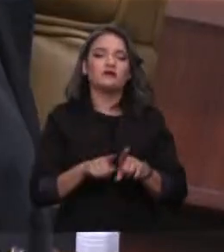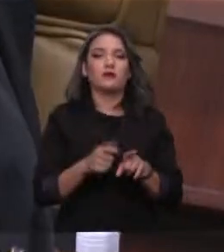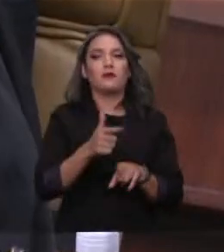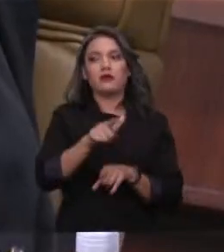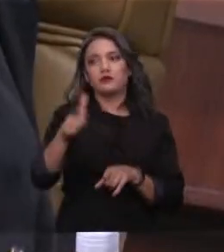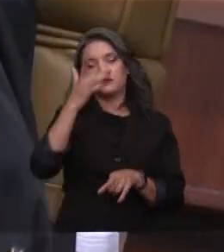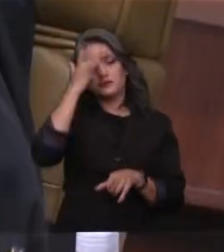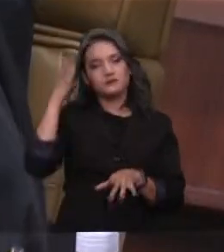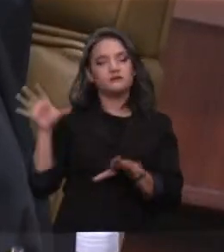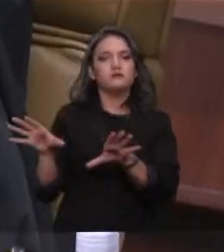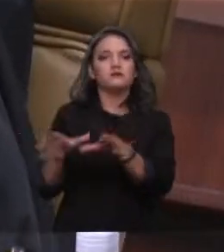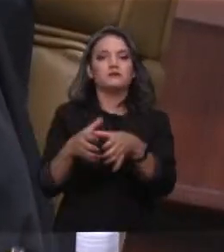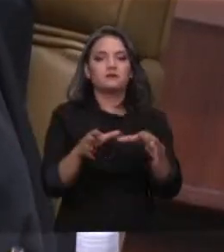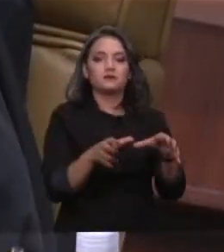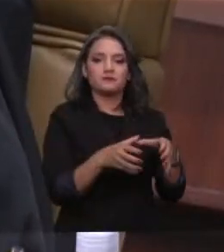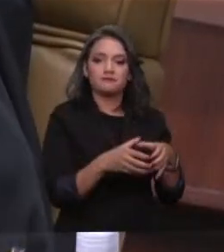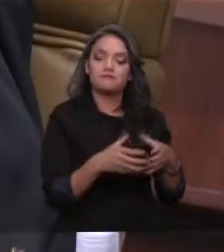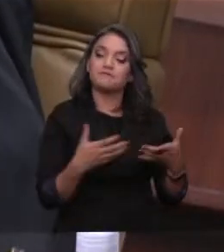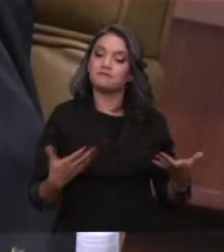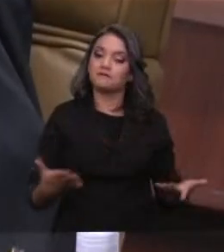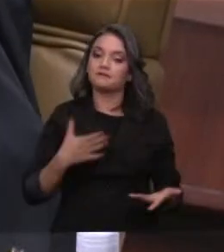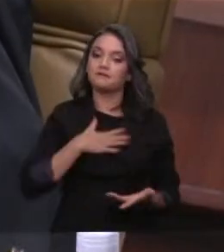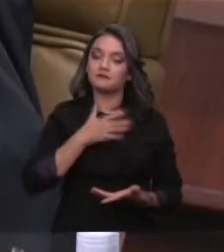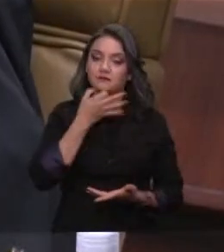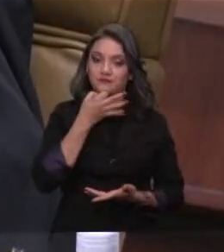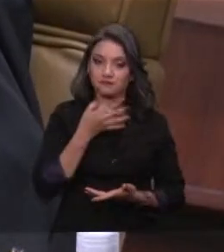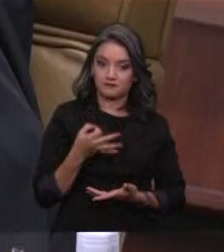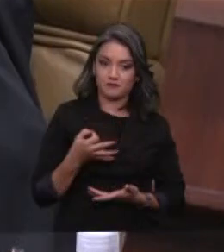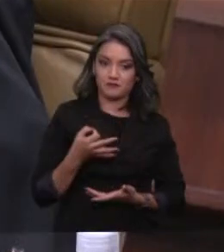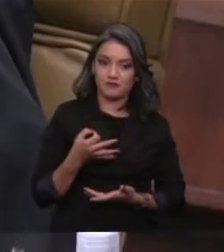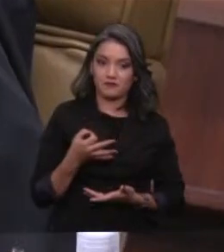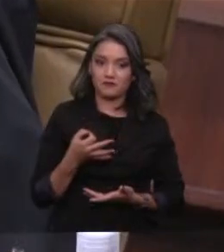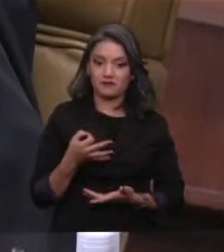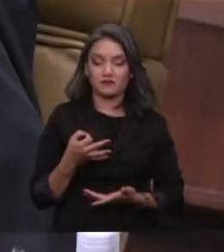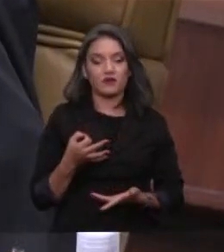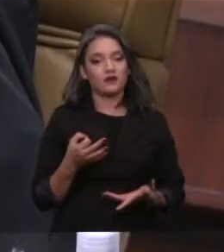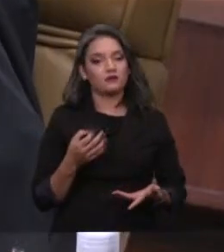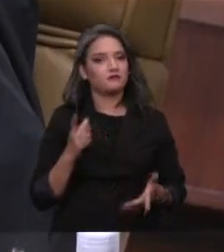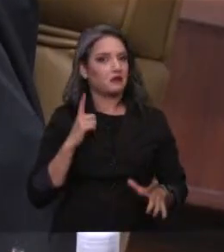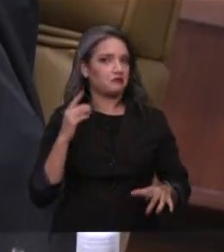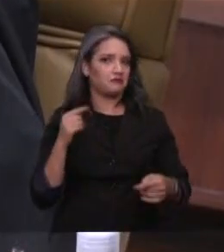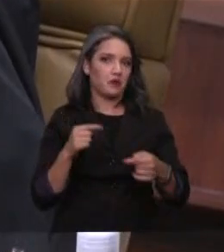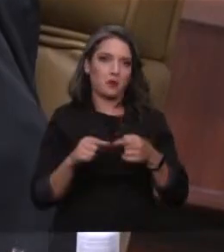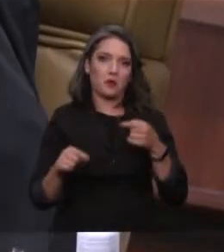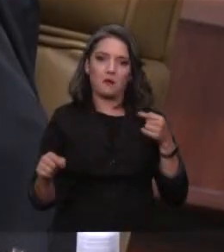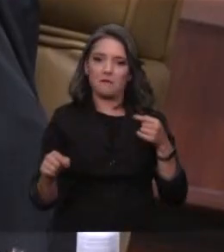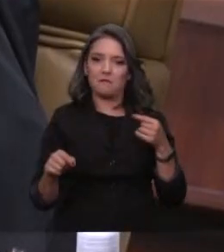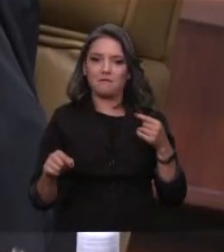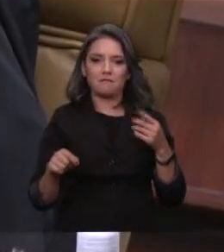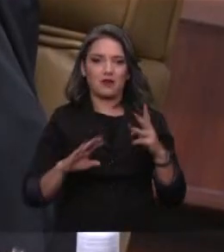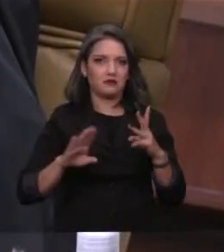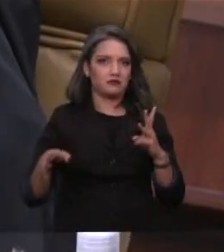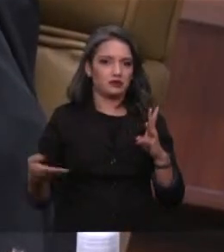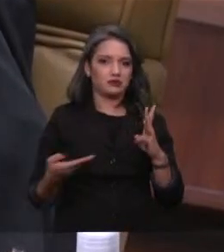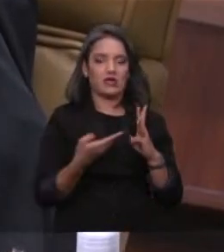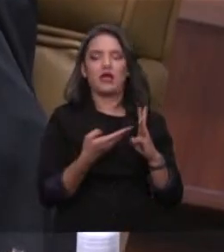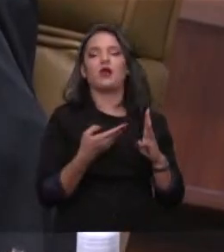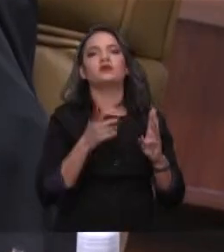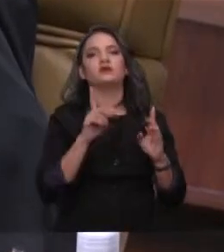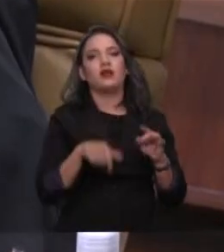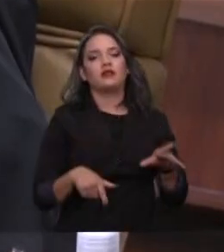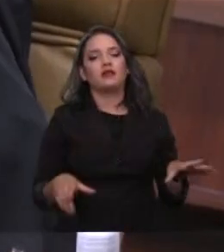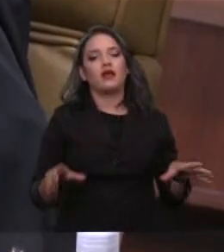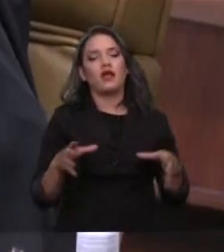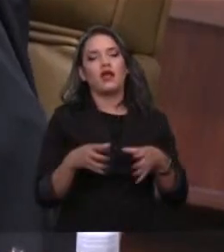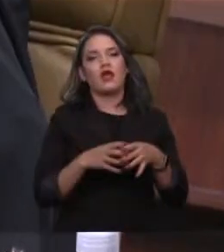demais grupos, eu entendo, a meu juízo e com a devida vênia, inviável o enquadramento dos réus no delito